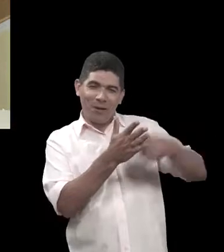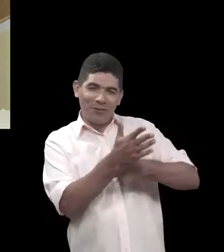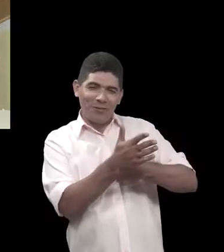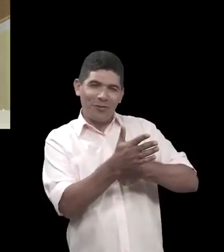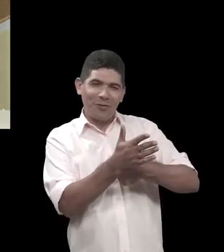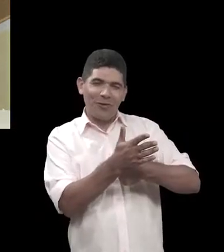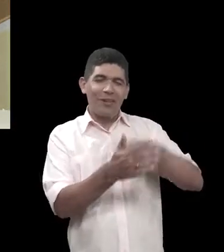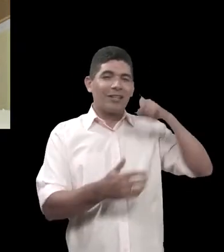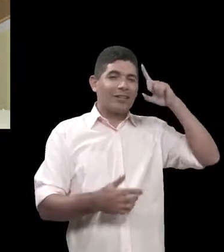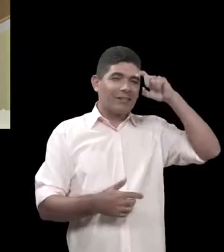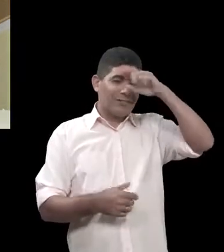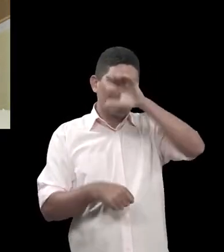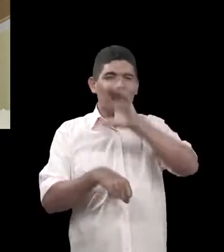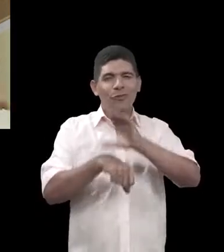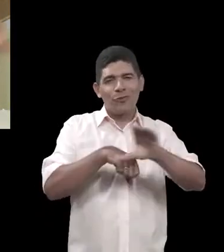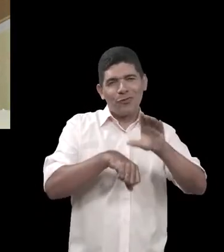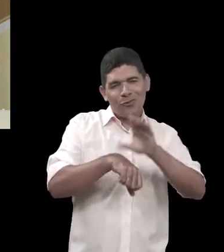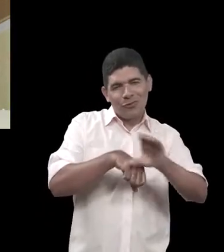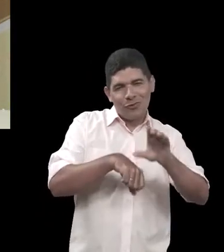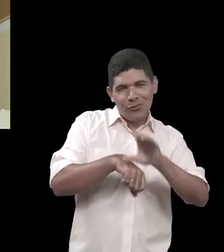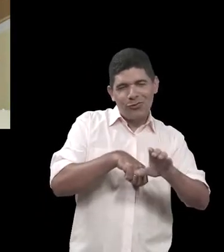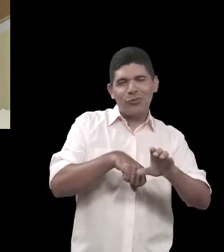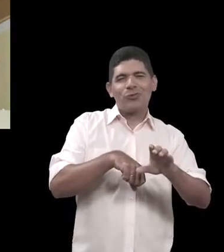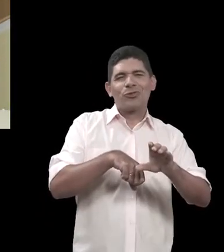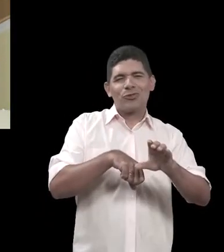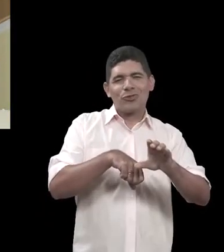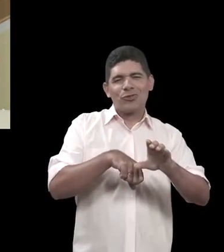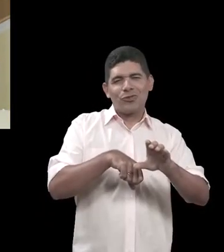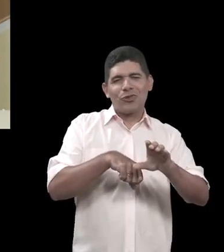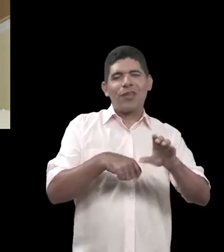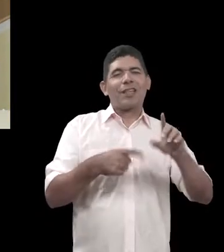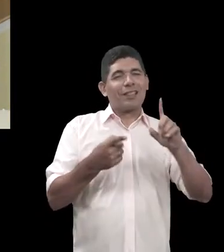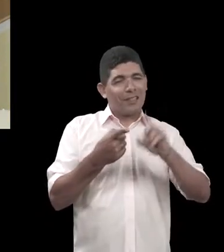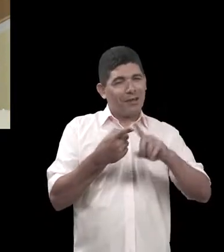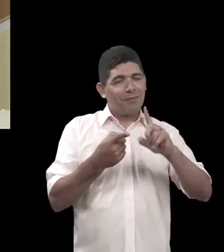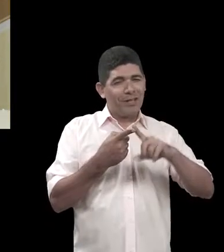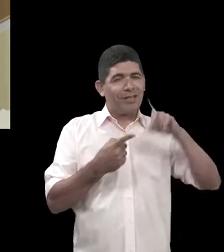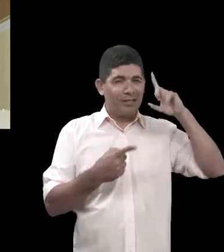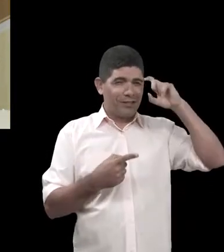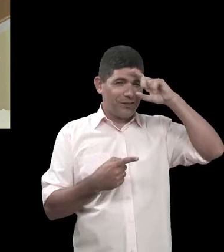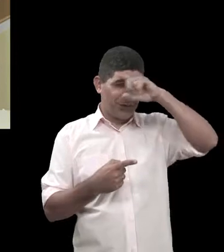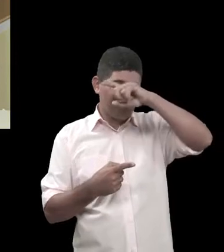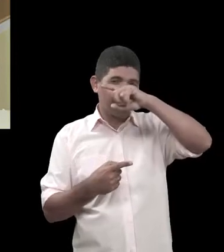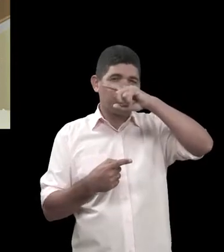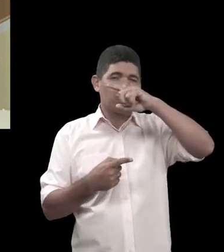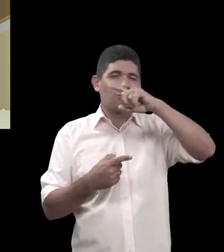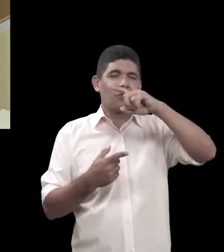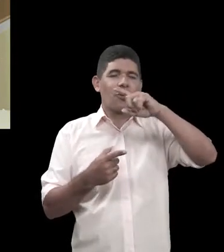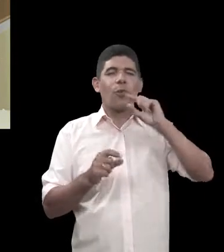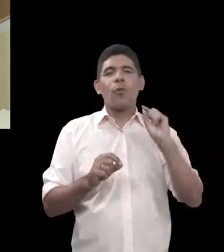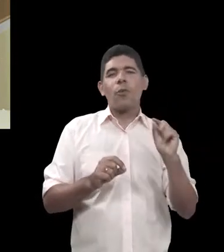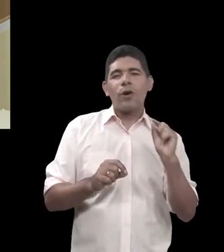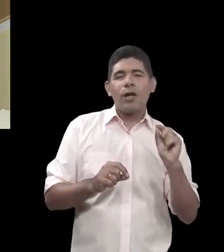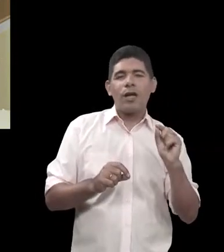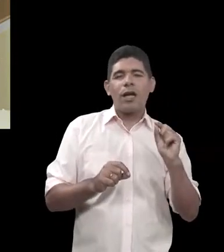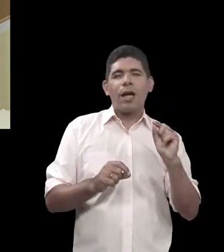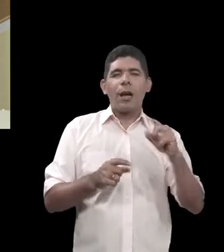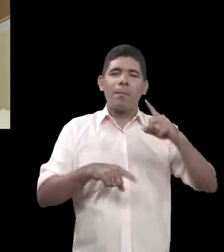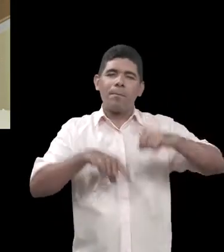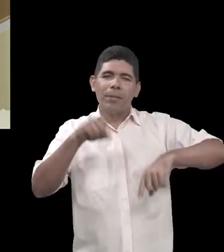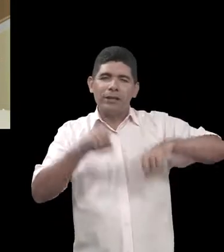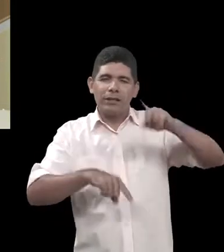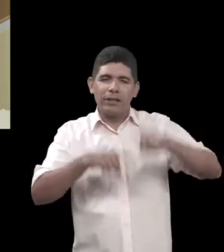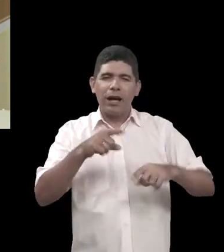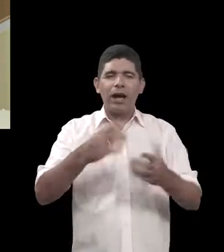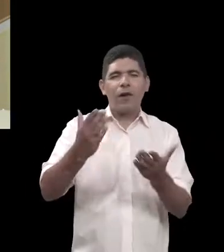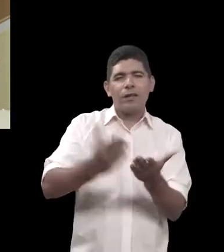dificuldades do curso, eu elencaria também o fato de nós termos poucos materiais a respeito do estudo da